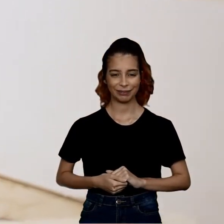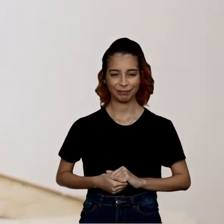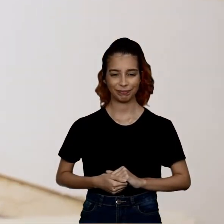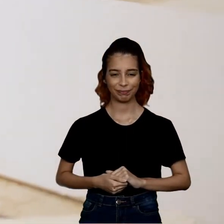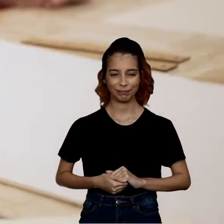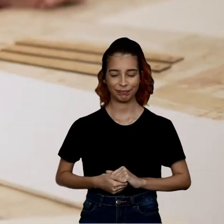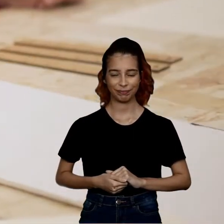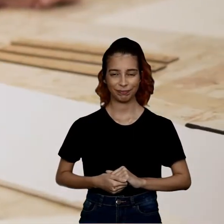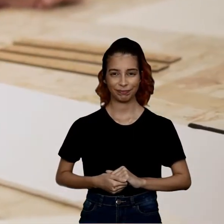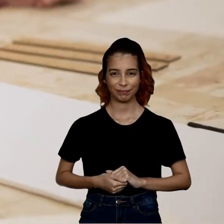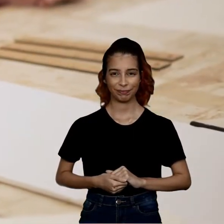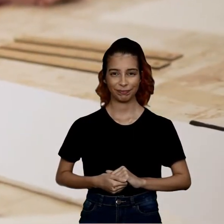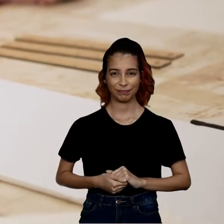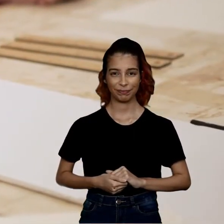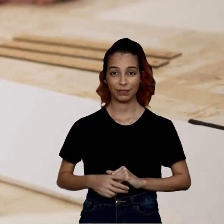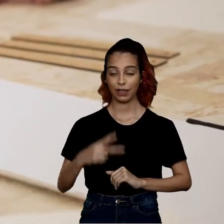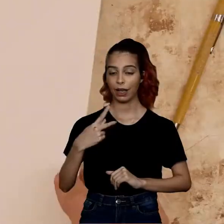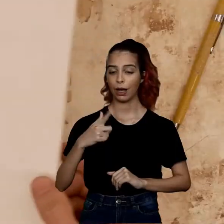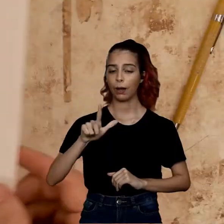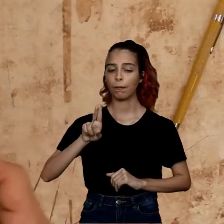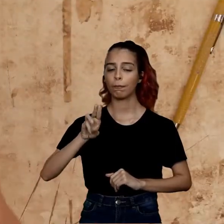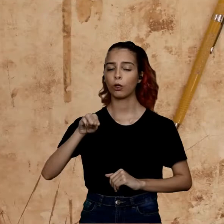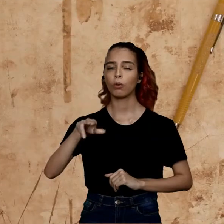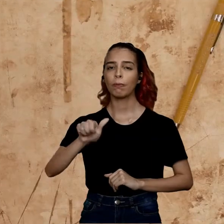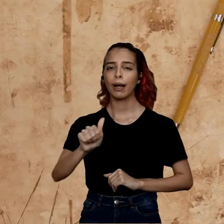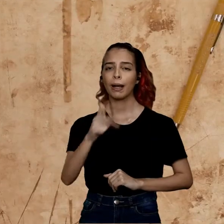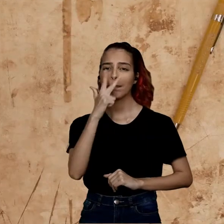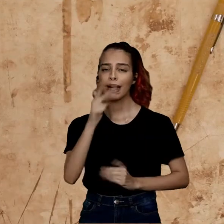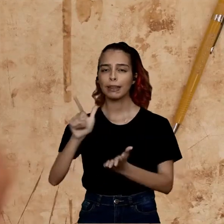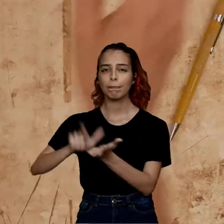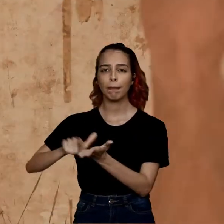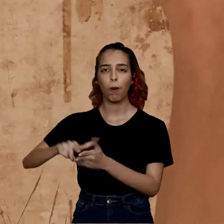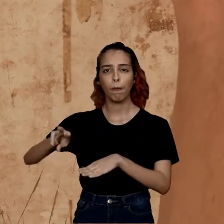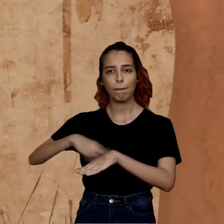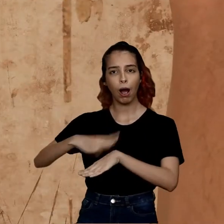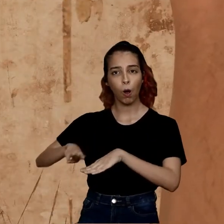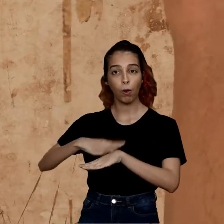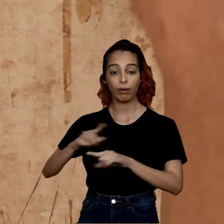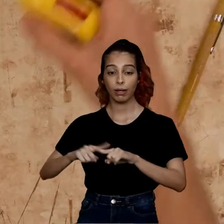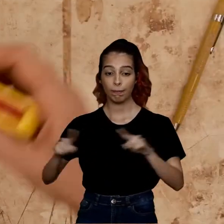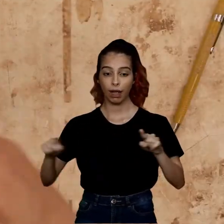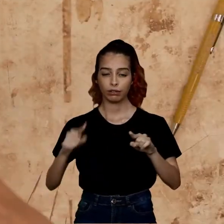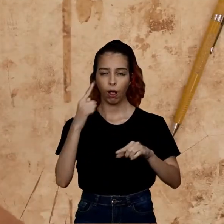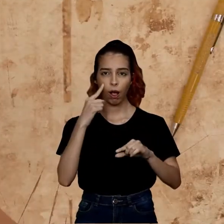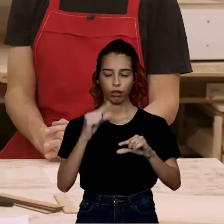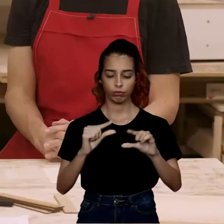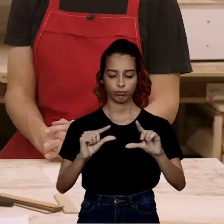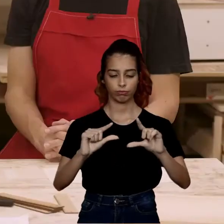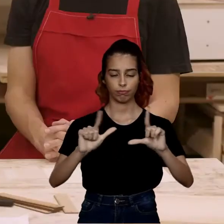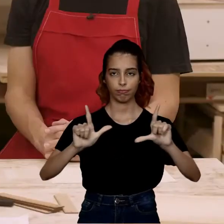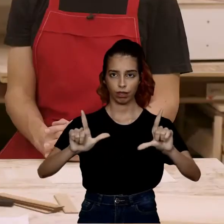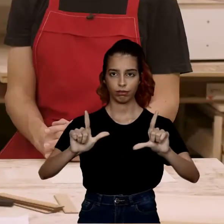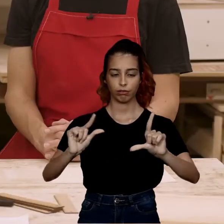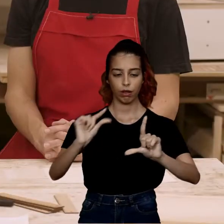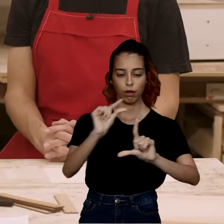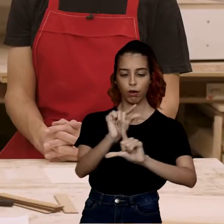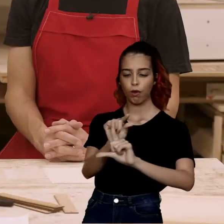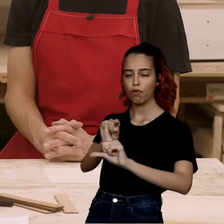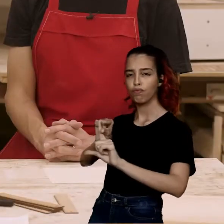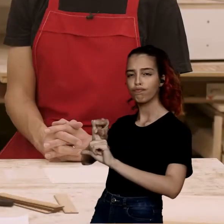Ele é como se fosse um papelão e que ele tem uma espessura. Aqui no caso, uma espessura